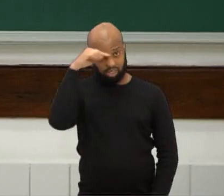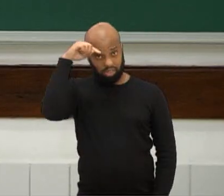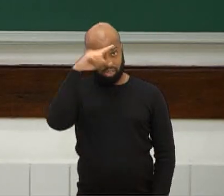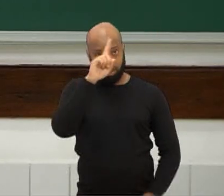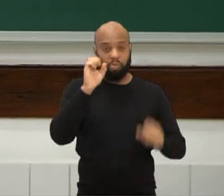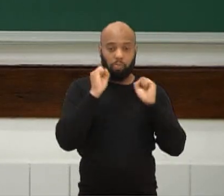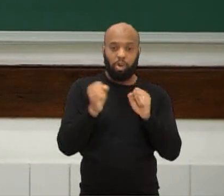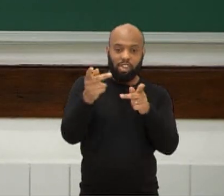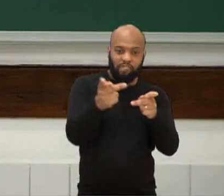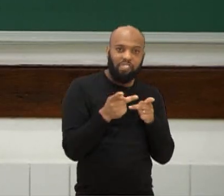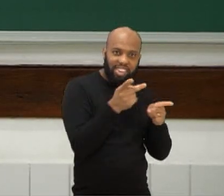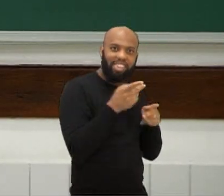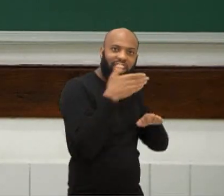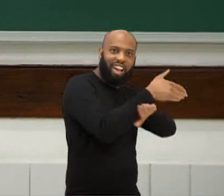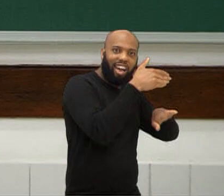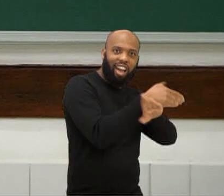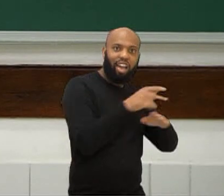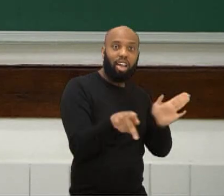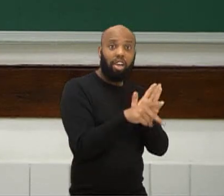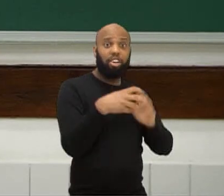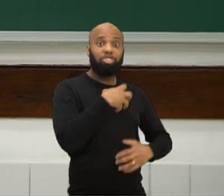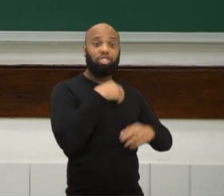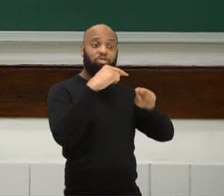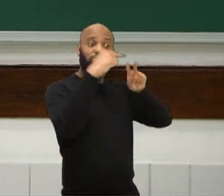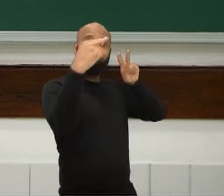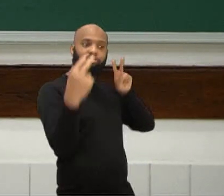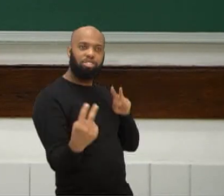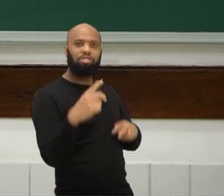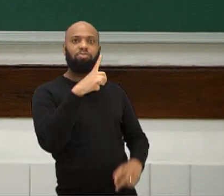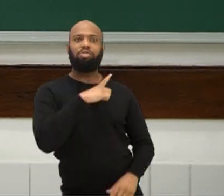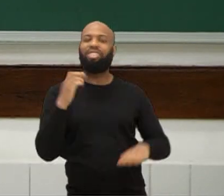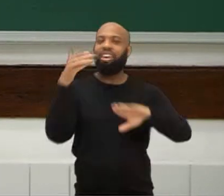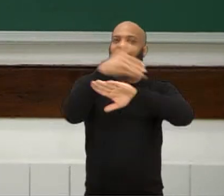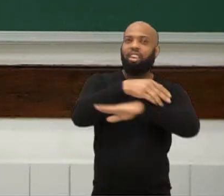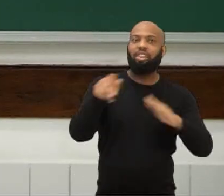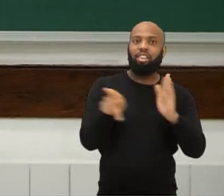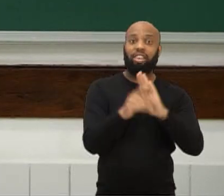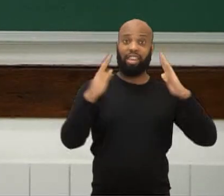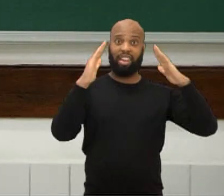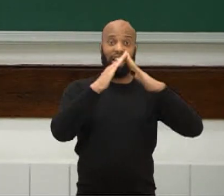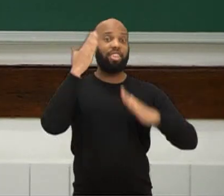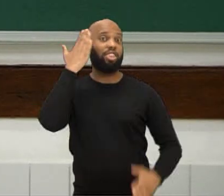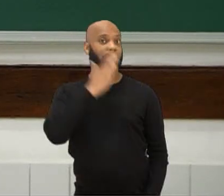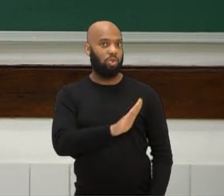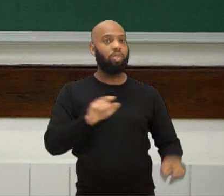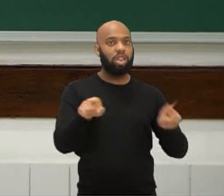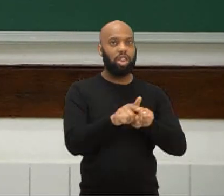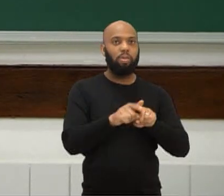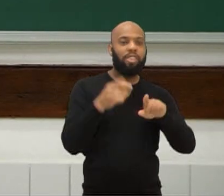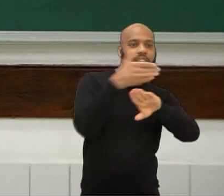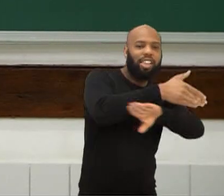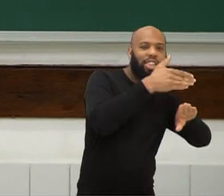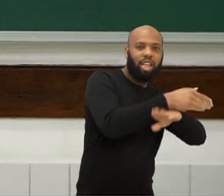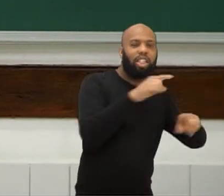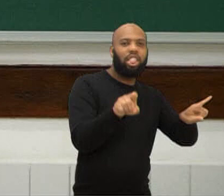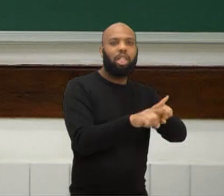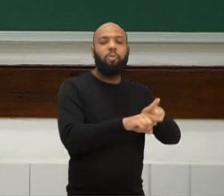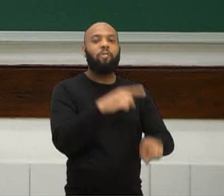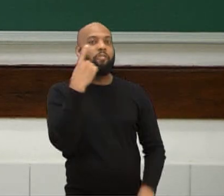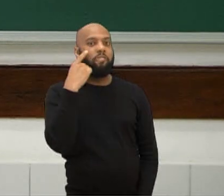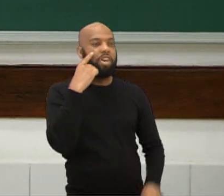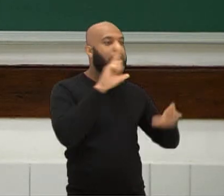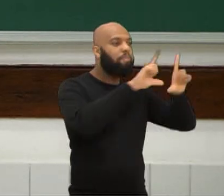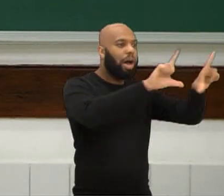a visitação desse museu. Vocês podem entrar na Casa Azul e fazer a visita aos autorretratos,